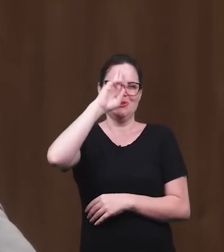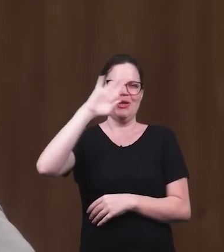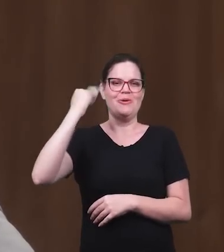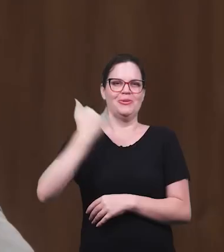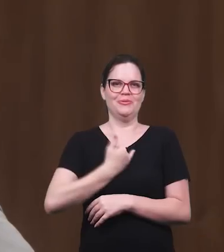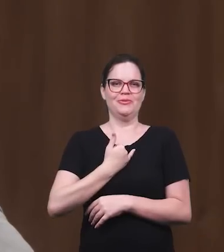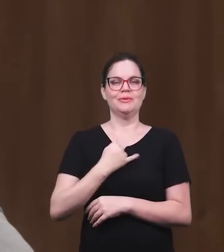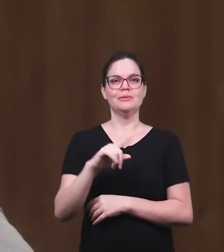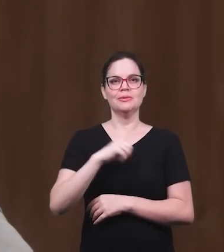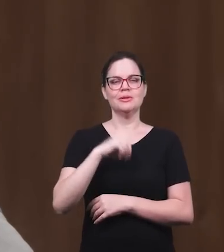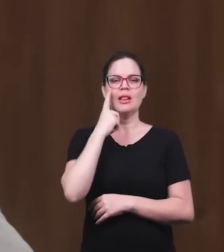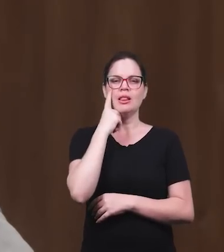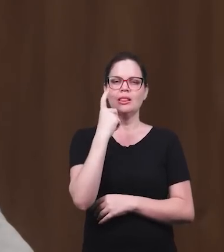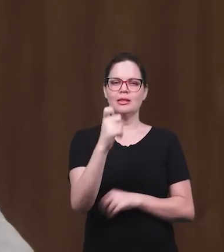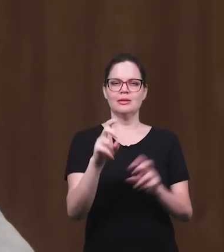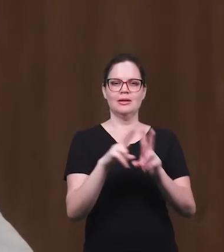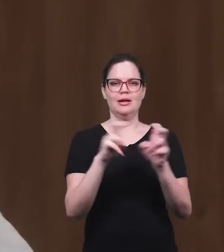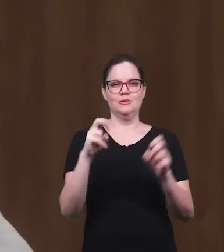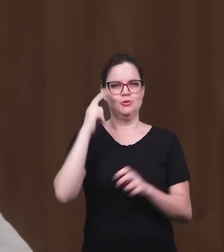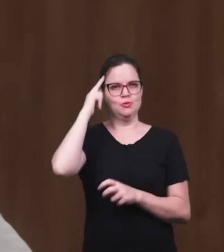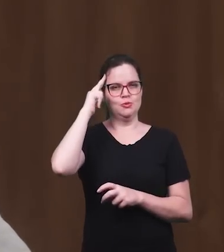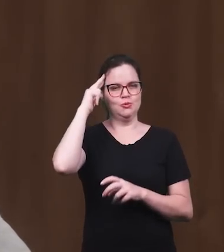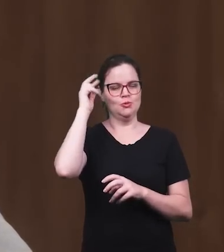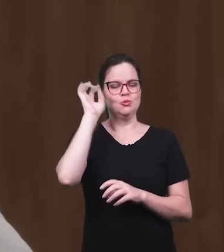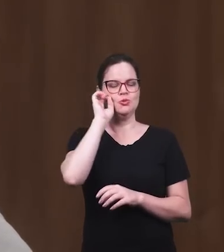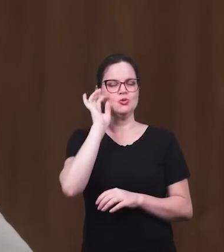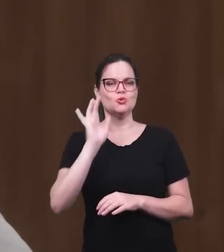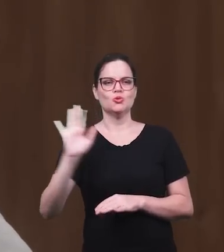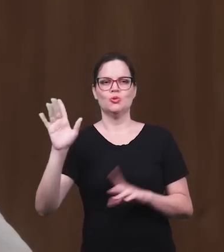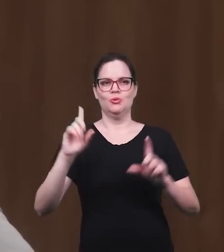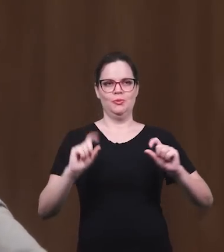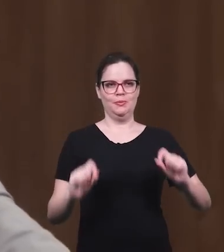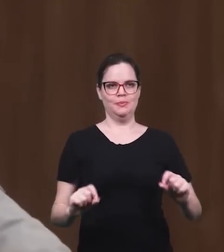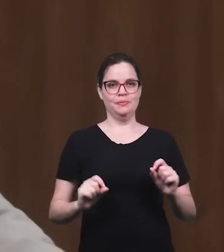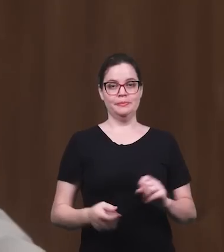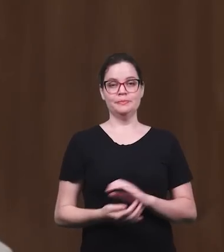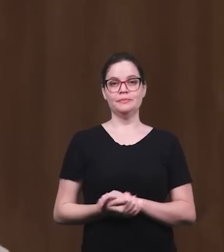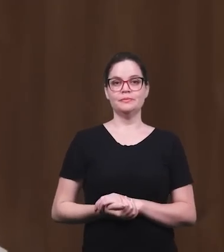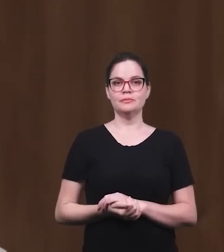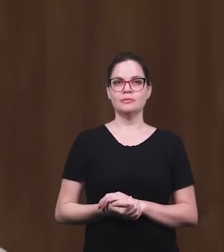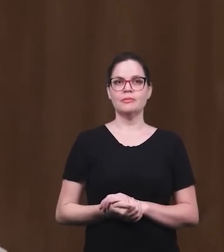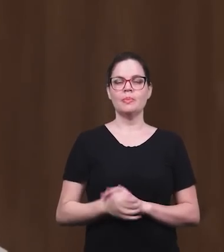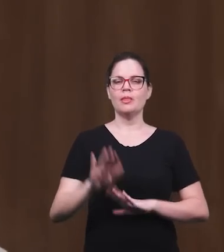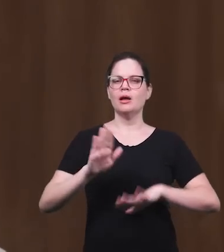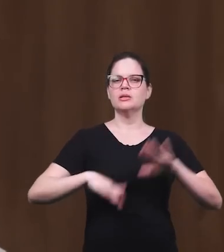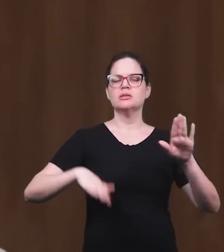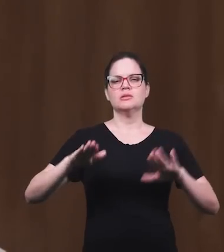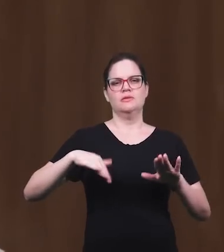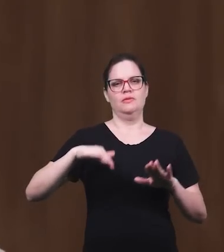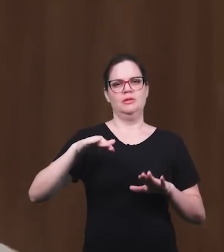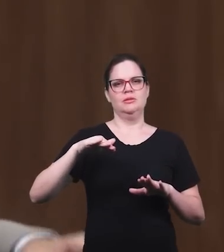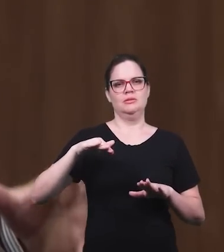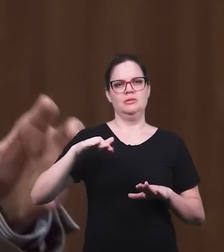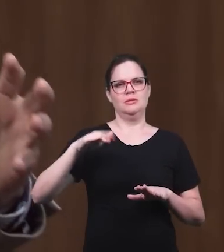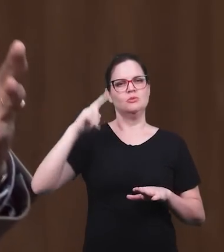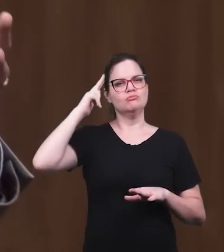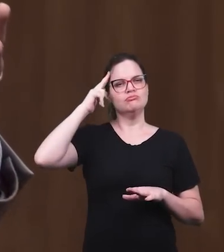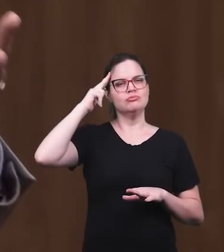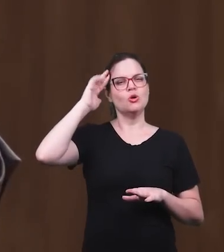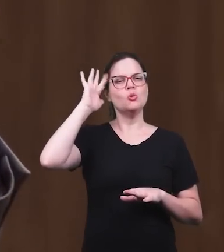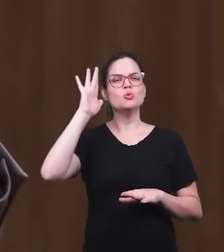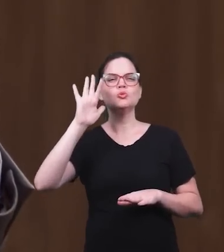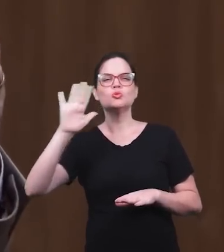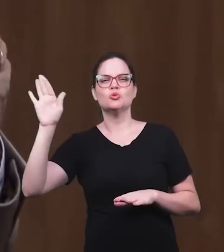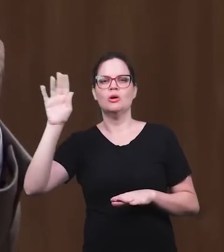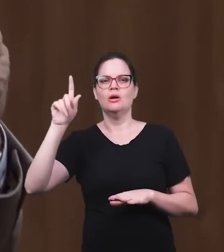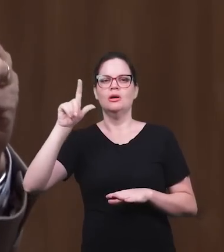sempre interessante ao sonho, né, Josias? Puder falar 2 coisas em relação aos sonhos. Sempre, às vezes, o sonho, a